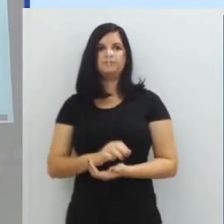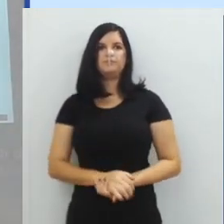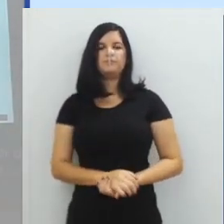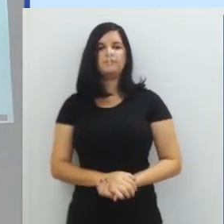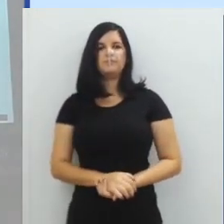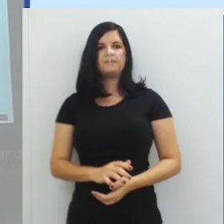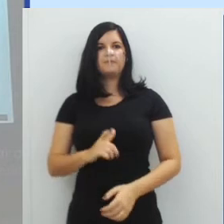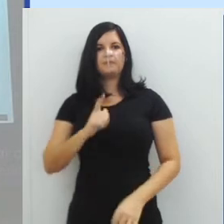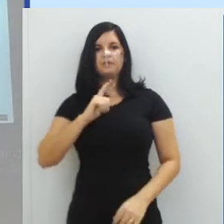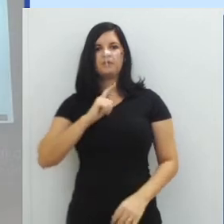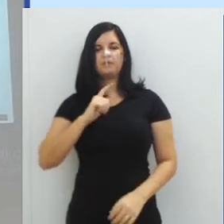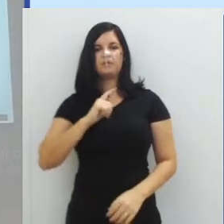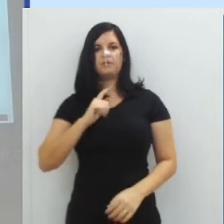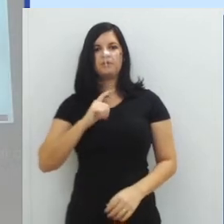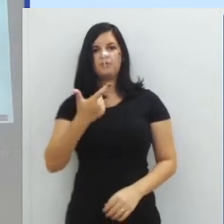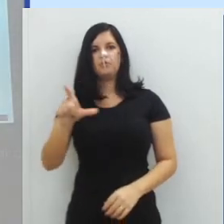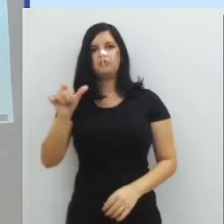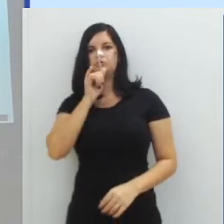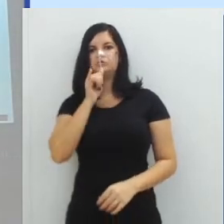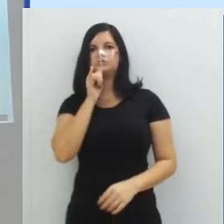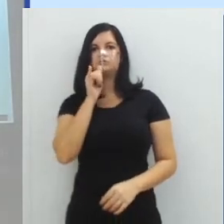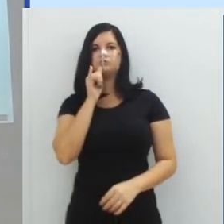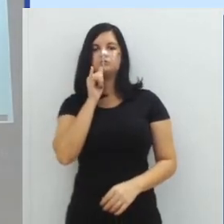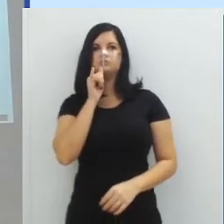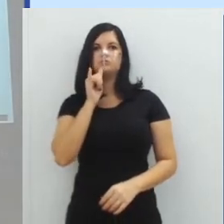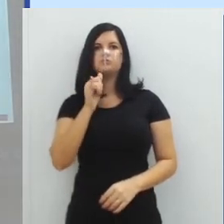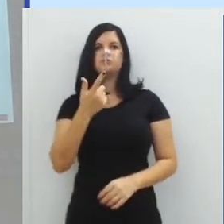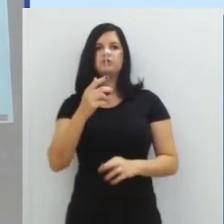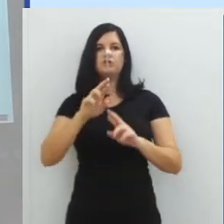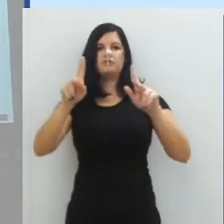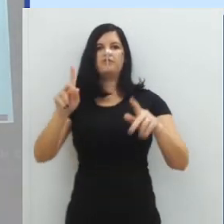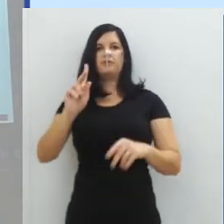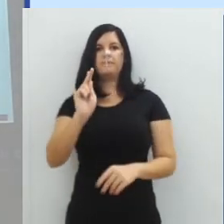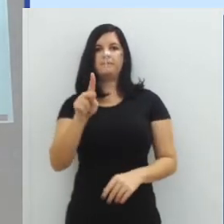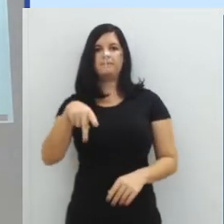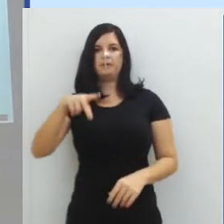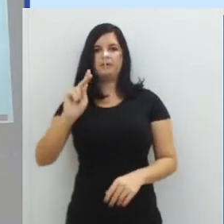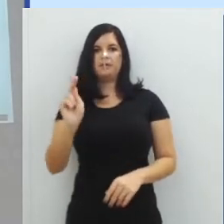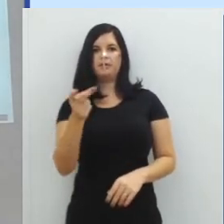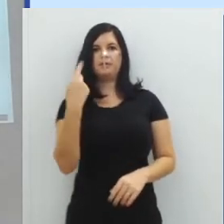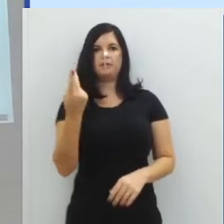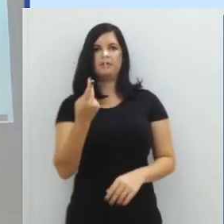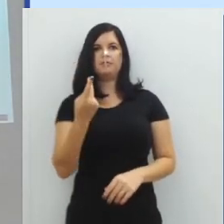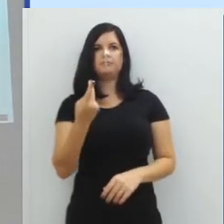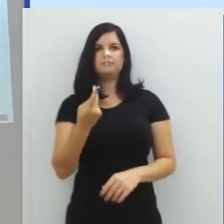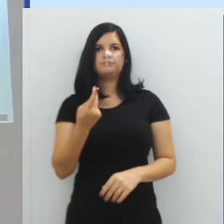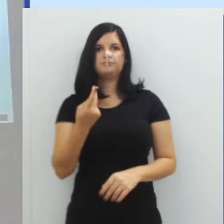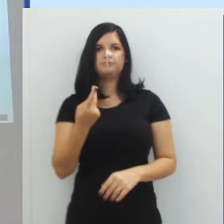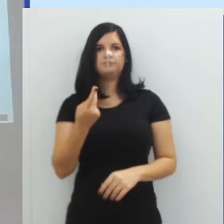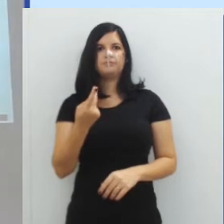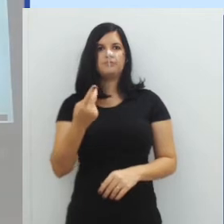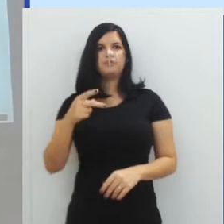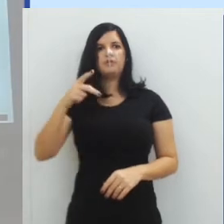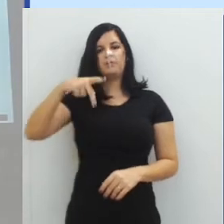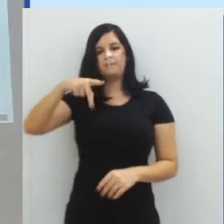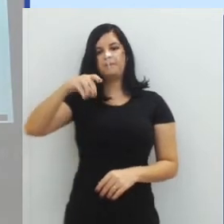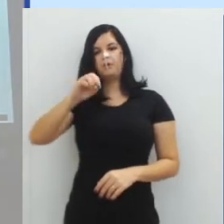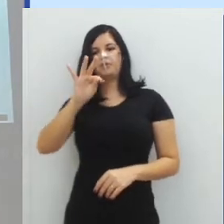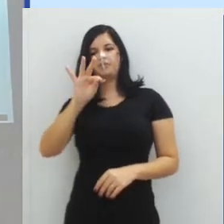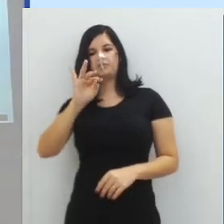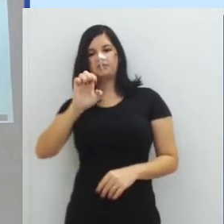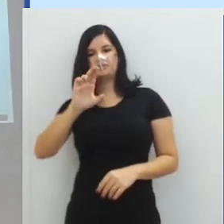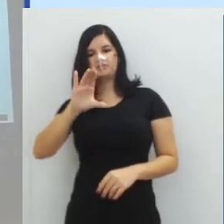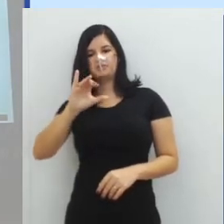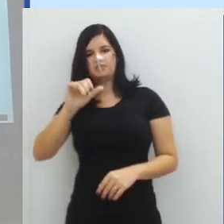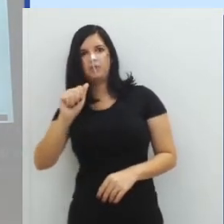Aí aqui eu trouxe um outro exemplo onde a gente tem a diferença de pH, que é o nosso potencial hidrogênio iônico. Quanto